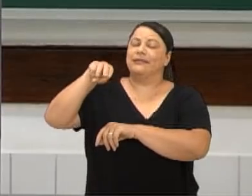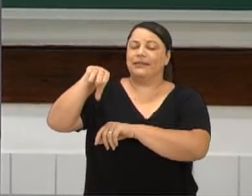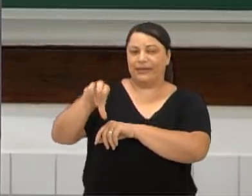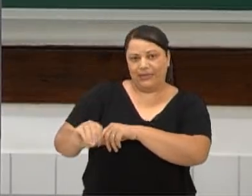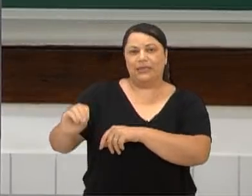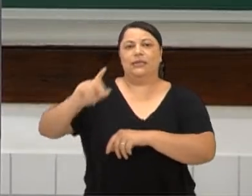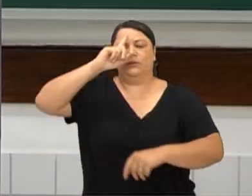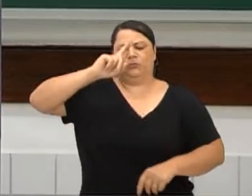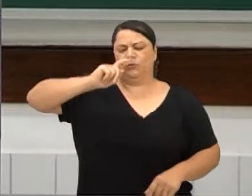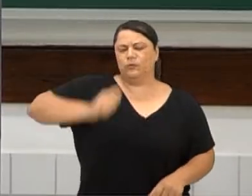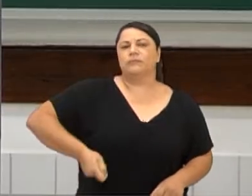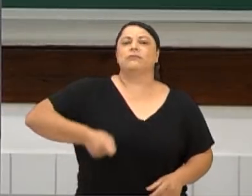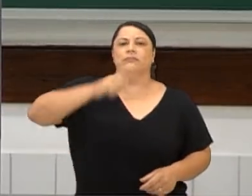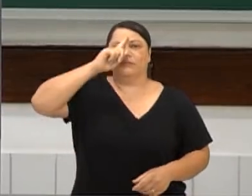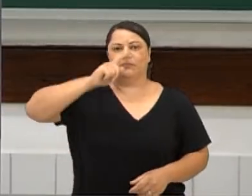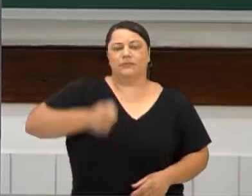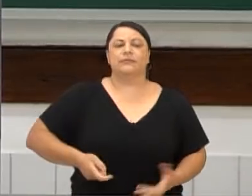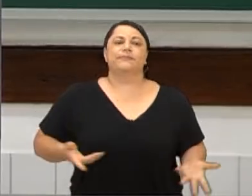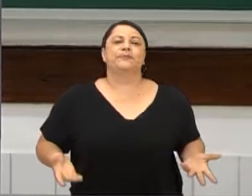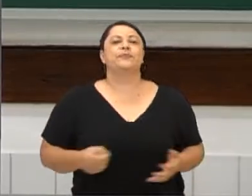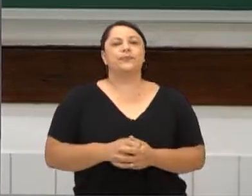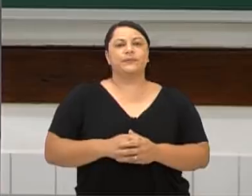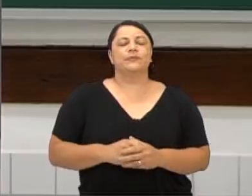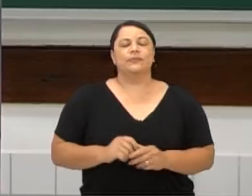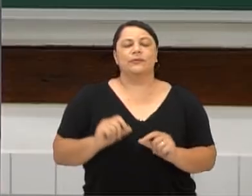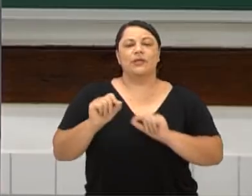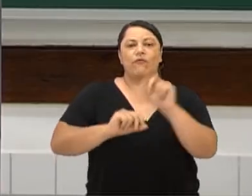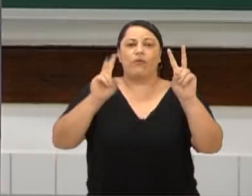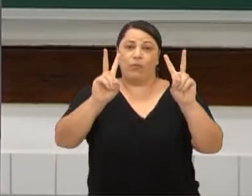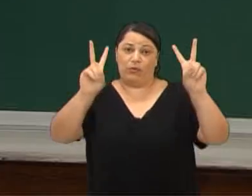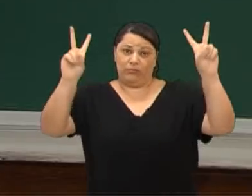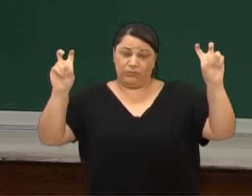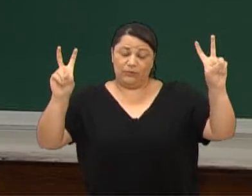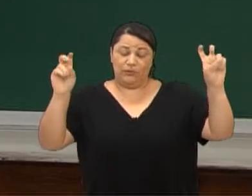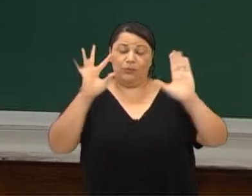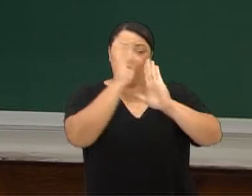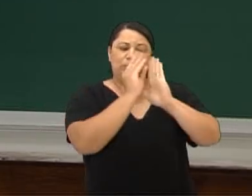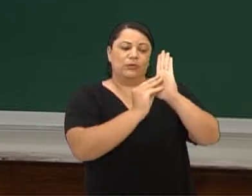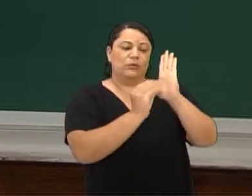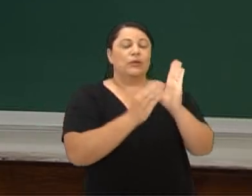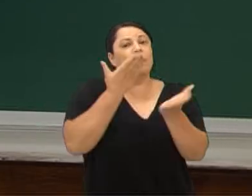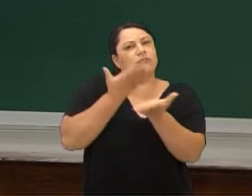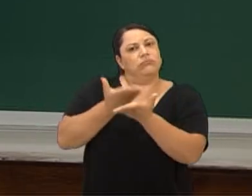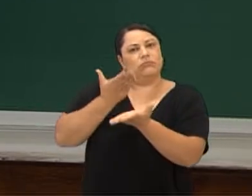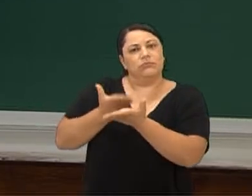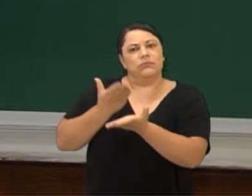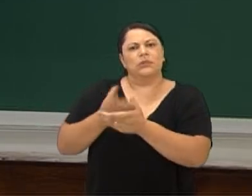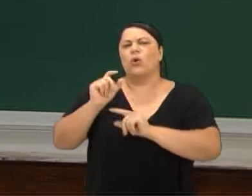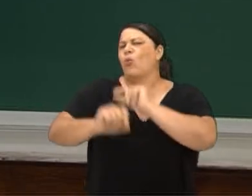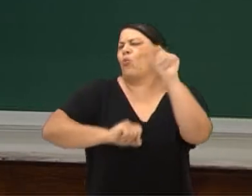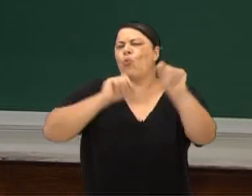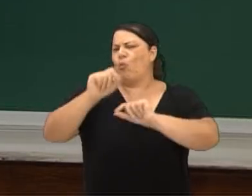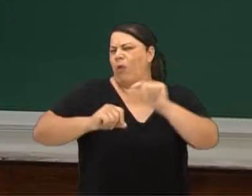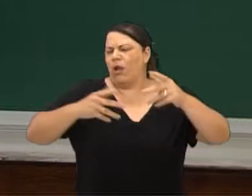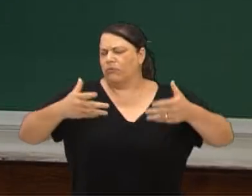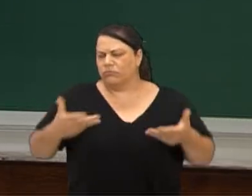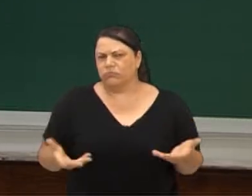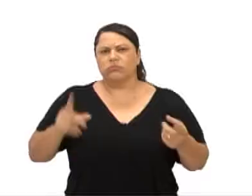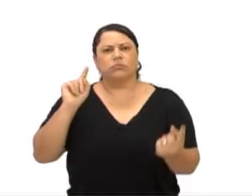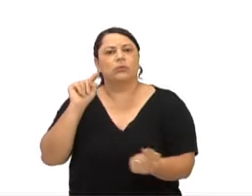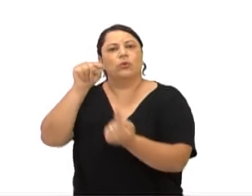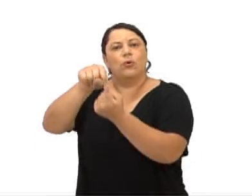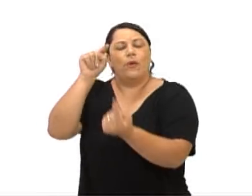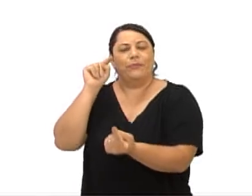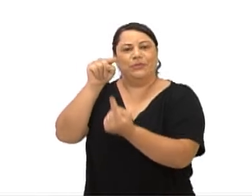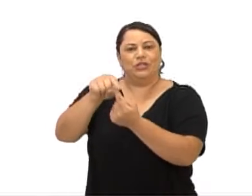retomar alguns conteúdos já estudados. E quais são, melhor dizendo, os nossos objetivos?